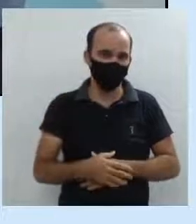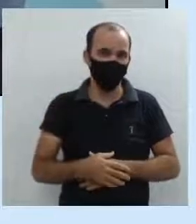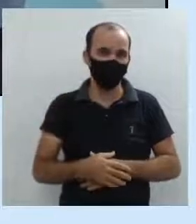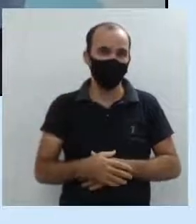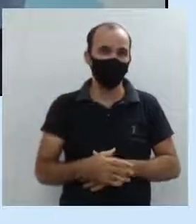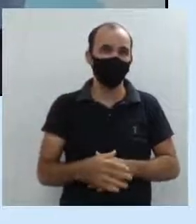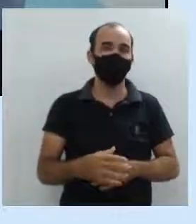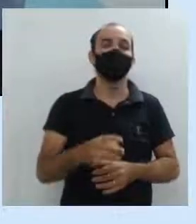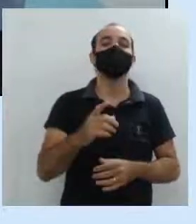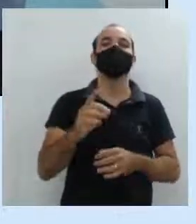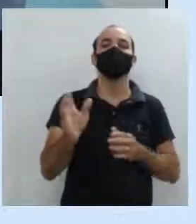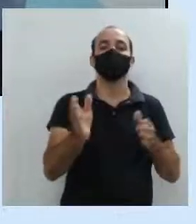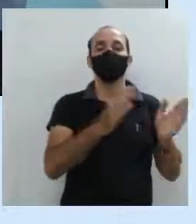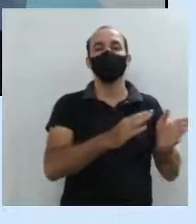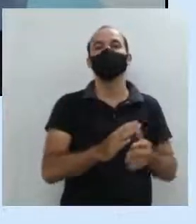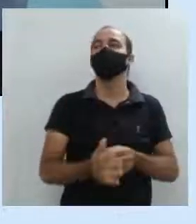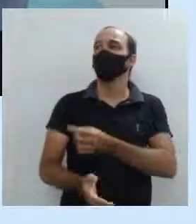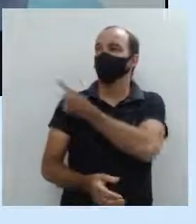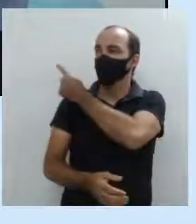aí